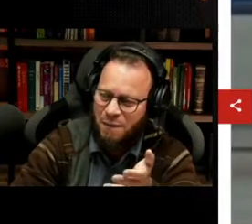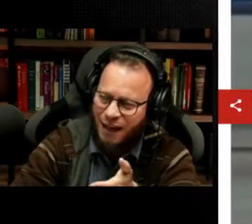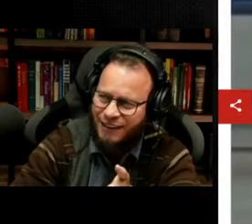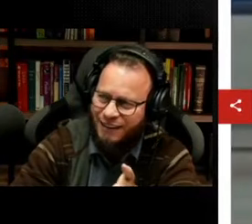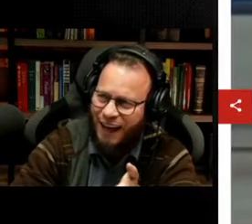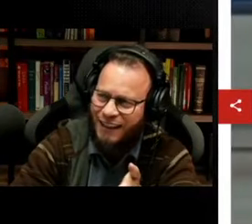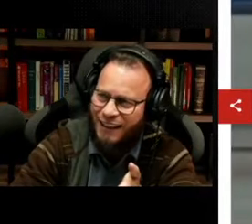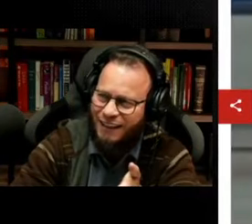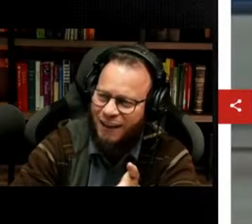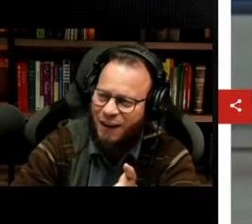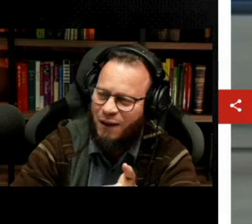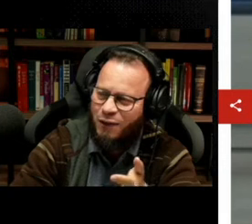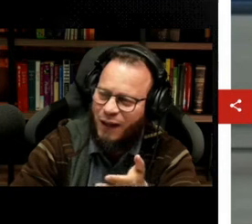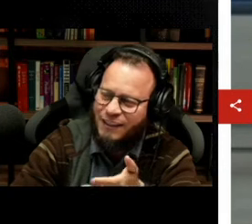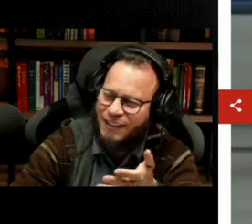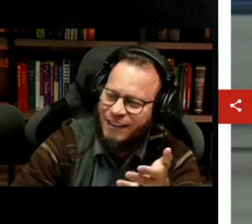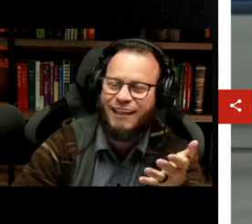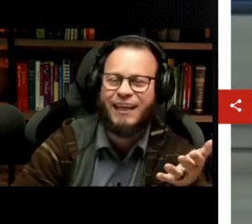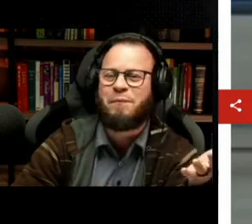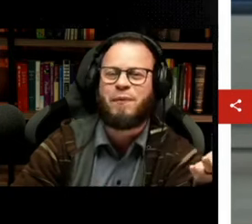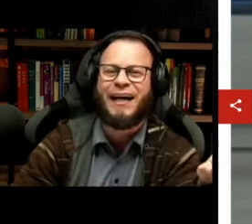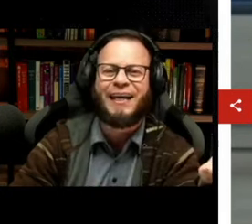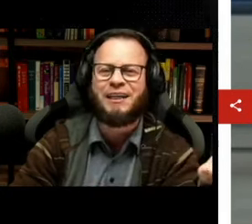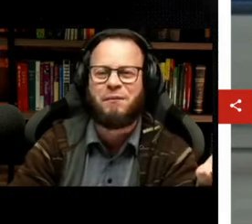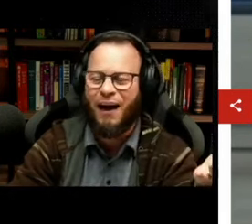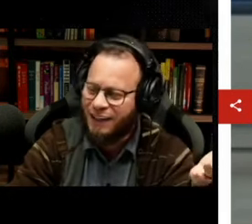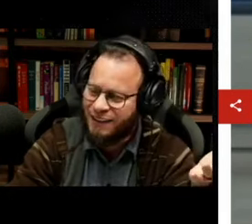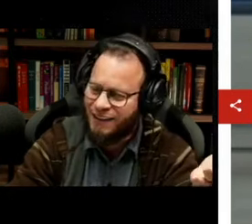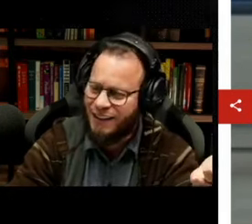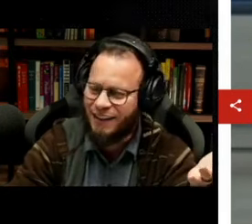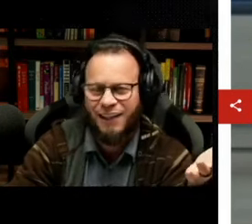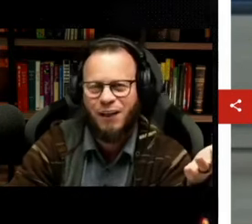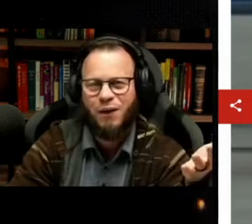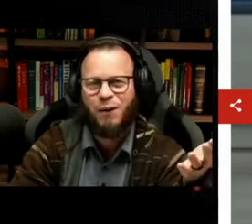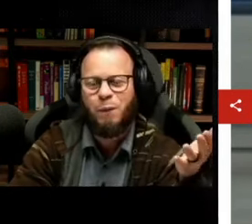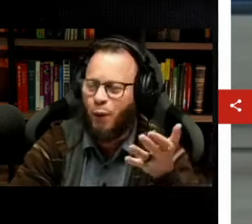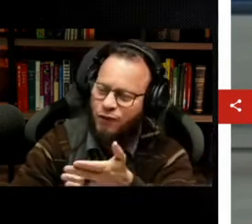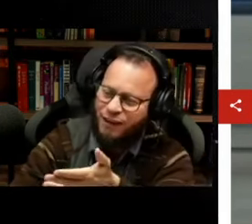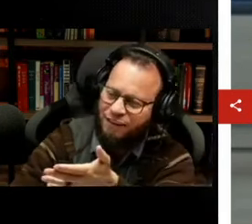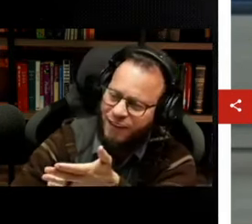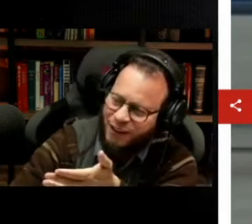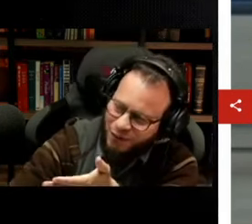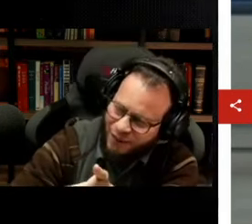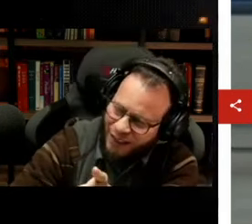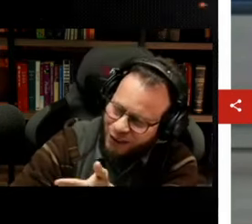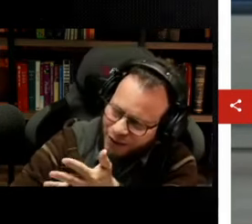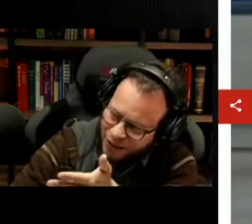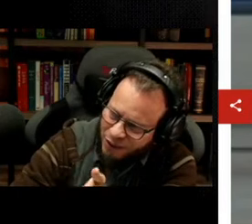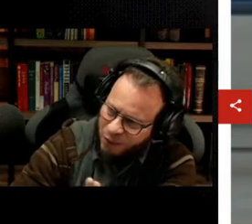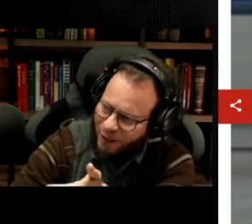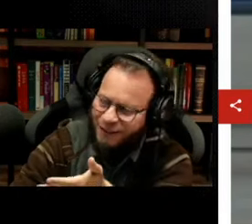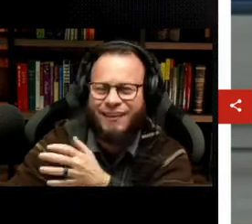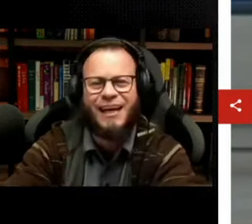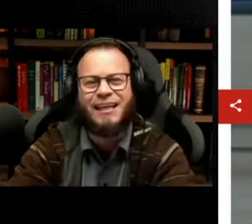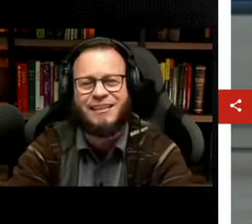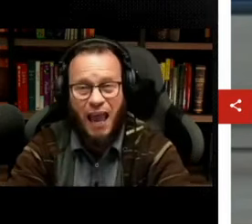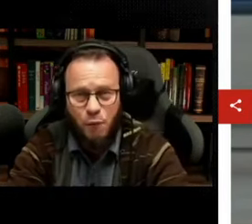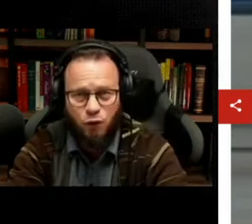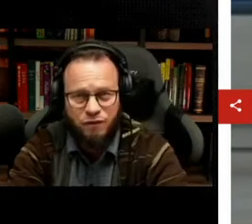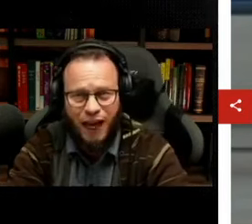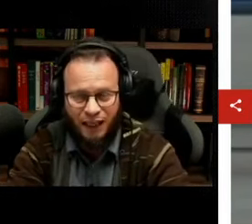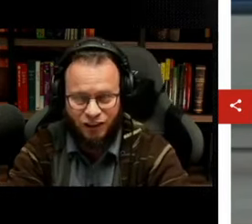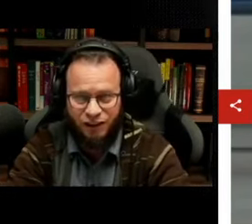a imagem tá aí, não adianta querer pagar a imagem, o povo tá vendo, tá aí, ó, Dilma